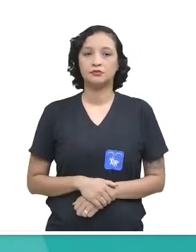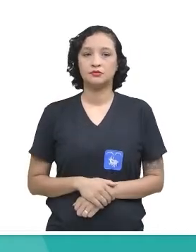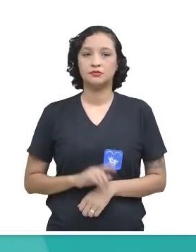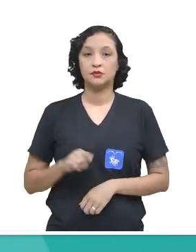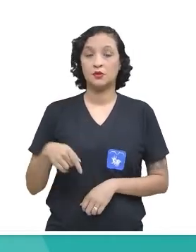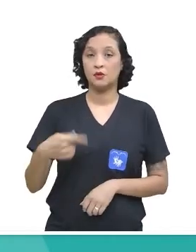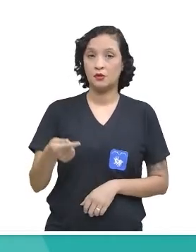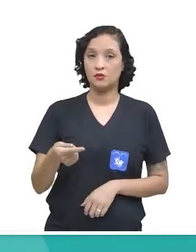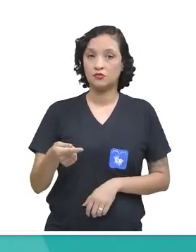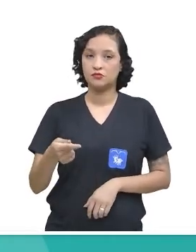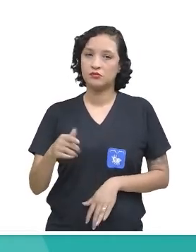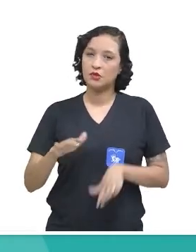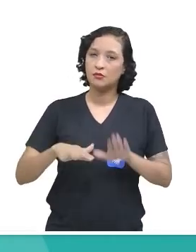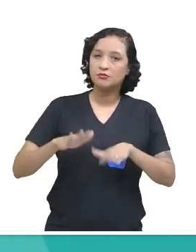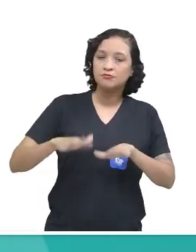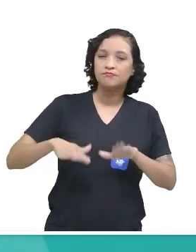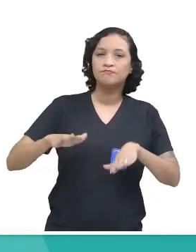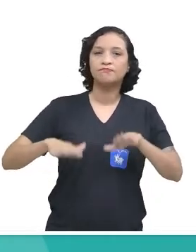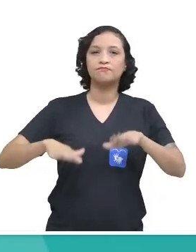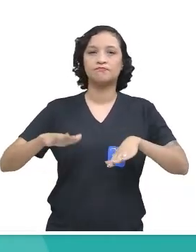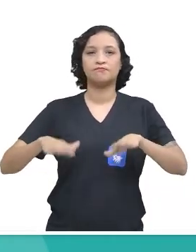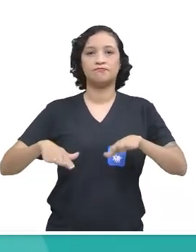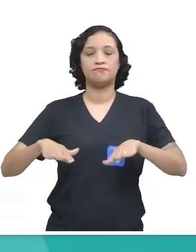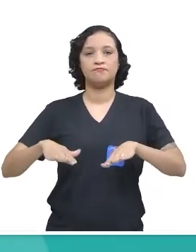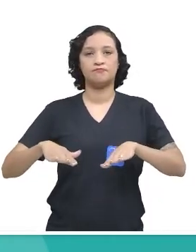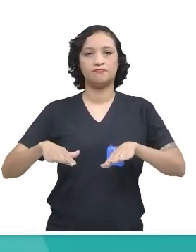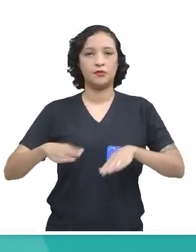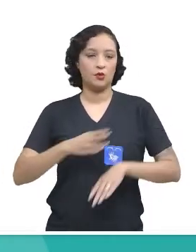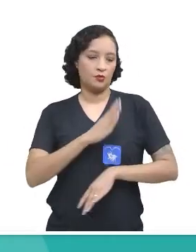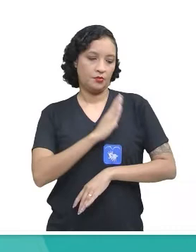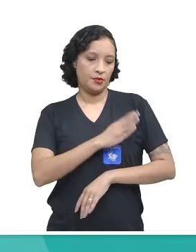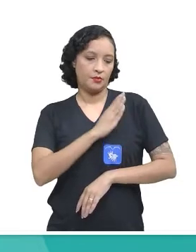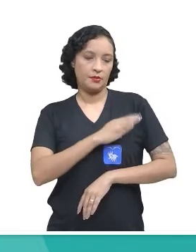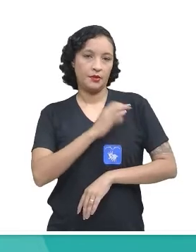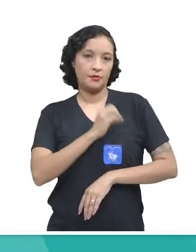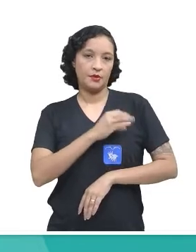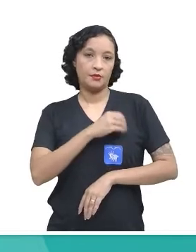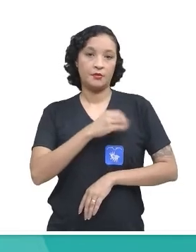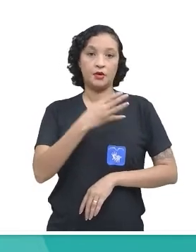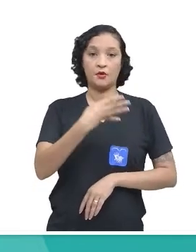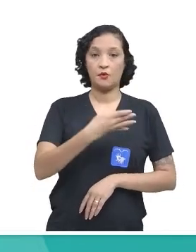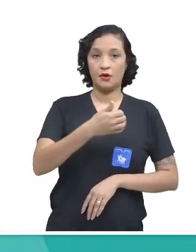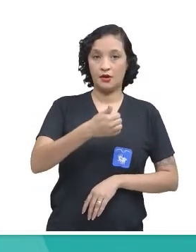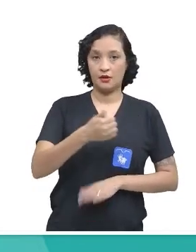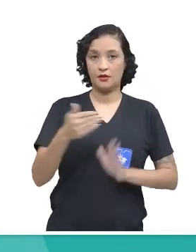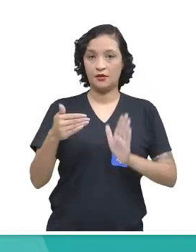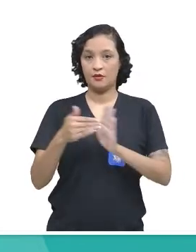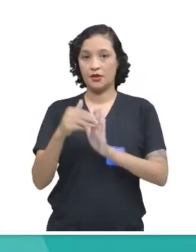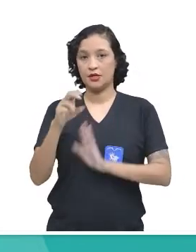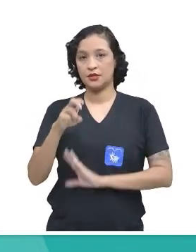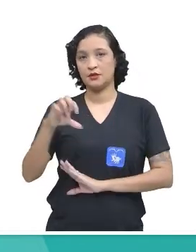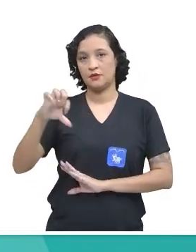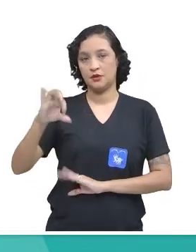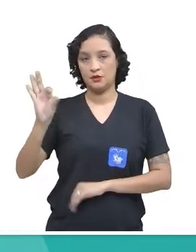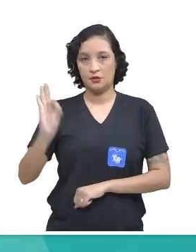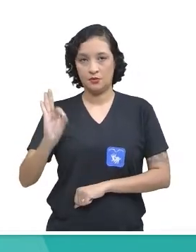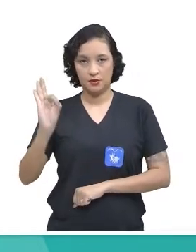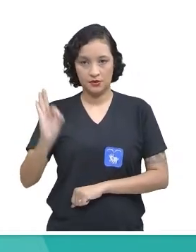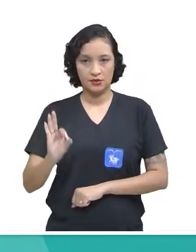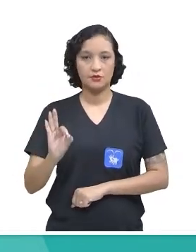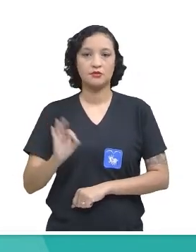na intensidade moderada, a minha frequência cardíaca vai de 41% a